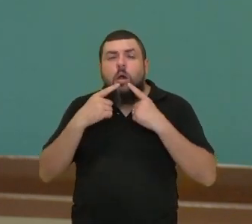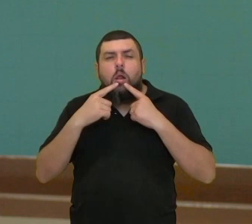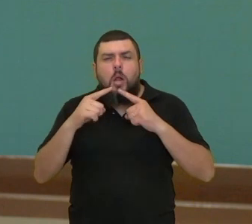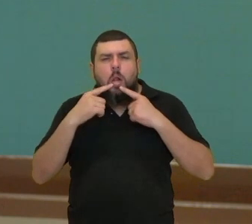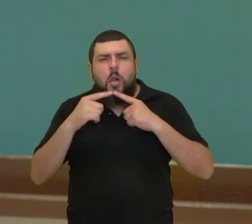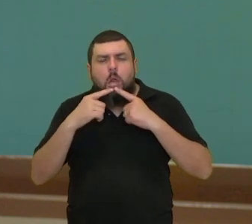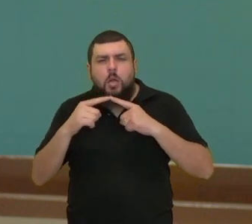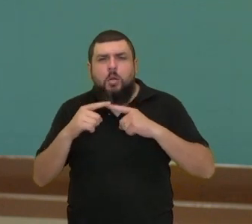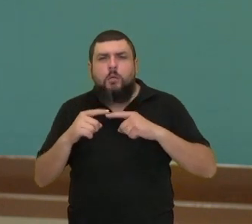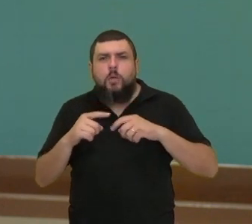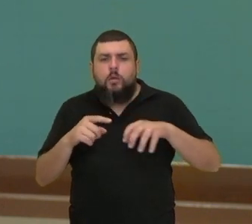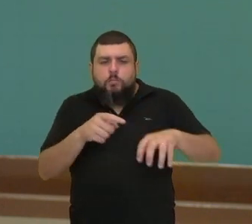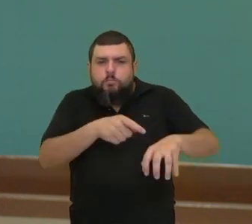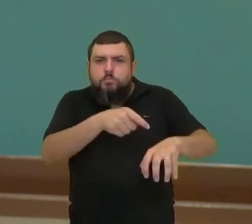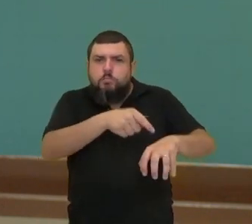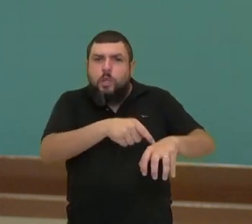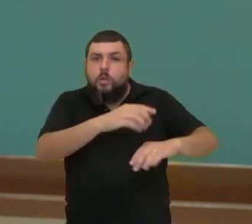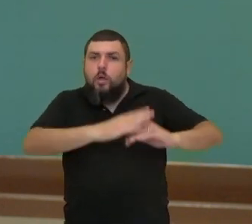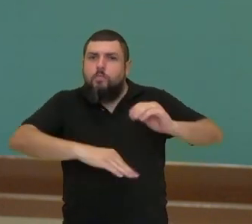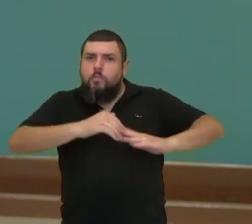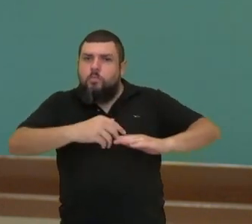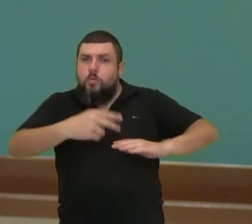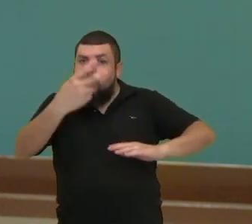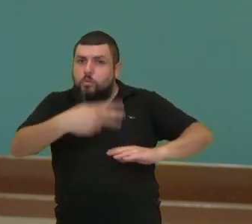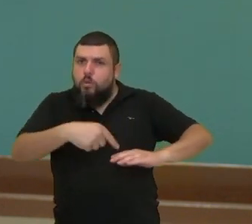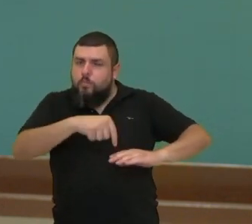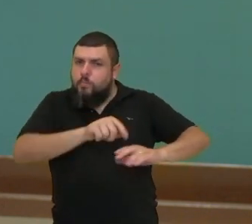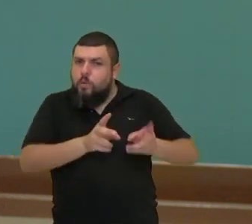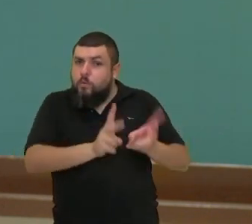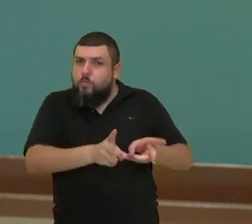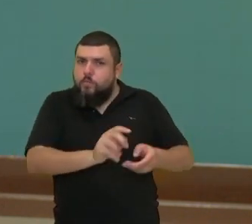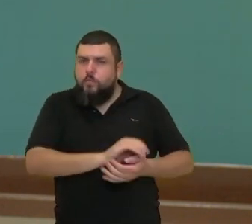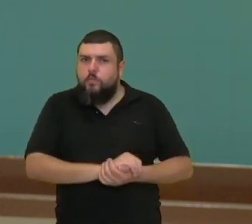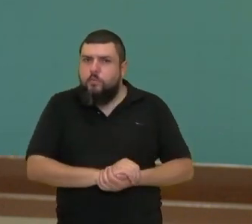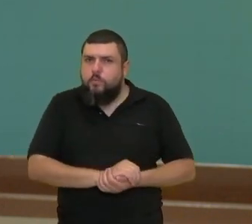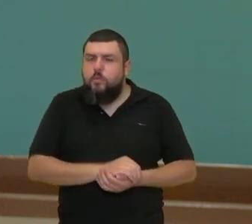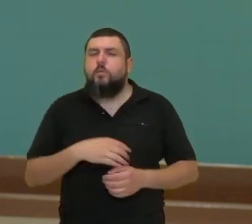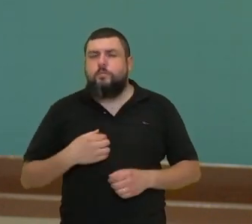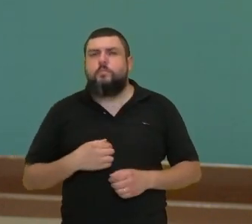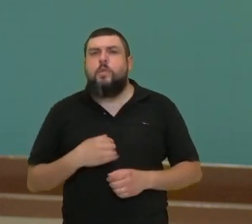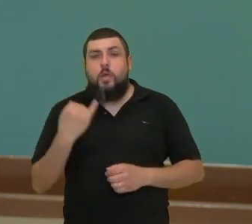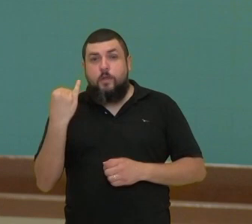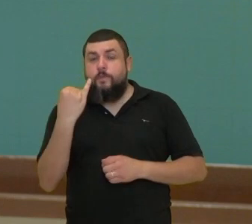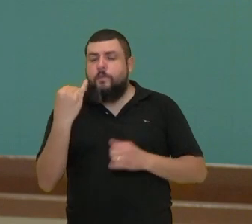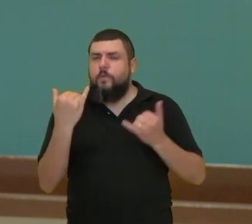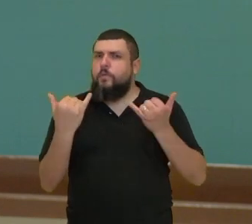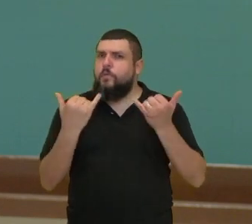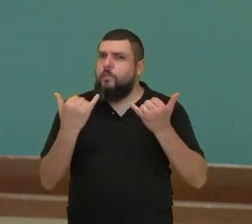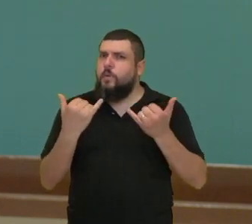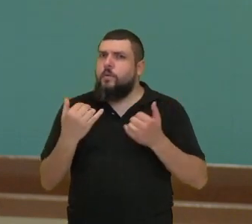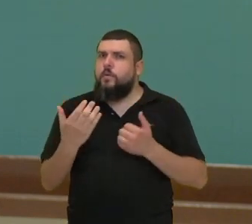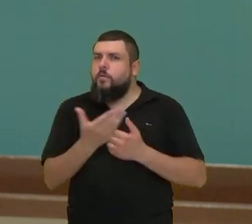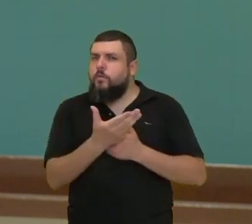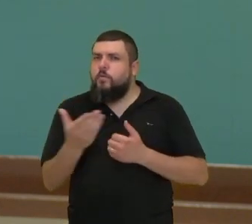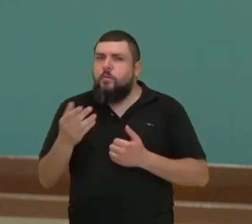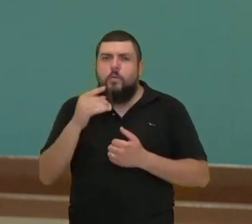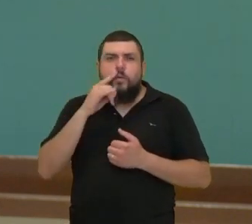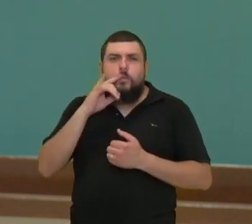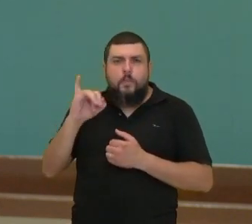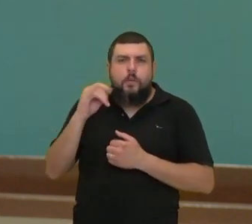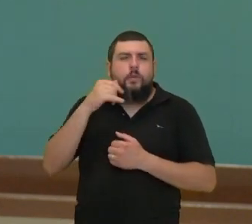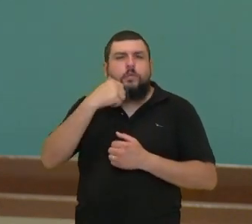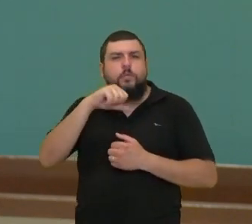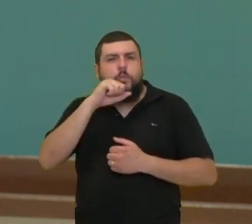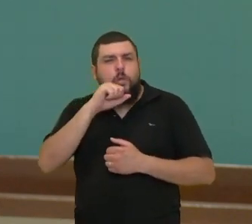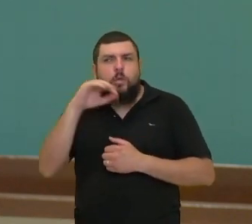pelo profissional que está no momento da ligação. Essa informação é importante, né, principalmente para os pais de vocês, para os adultos